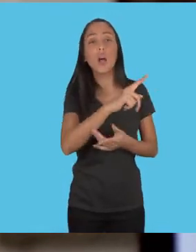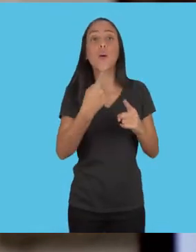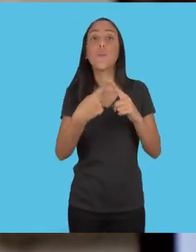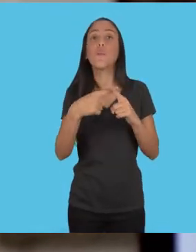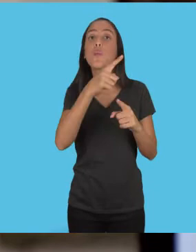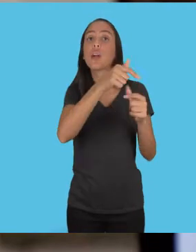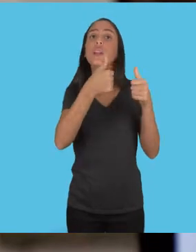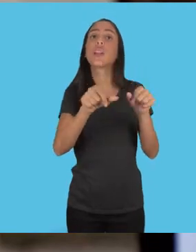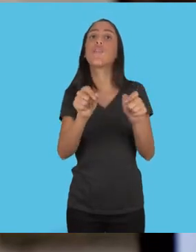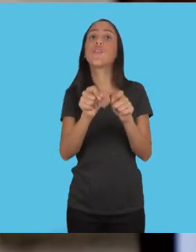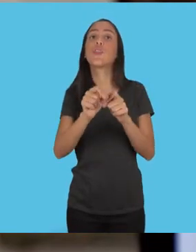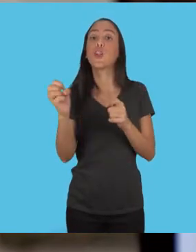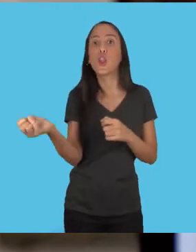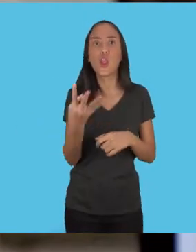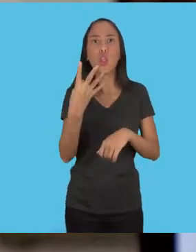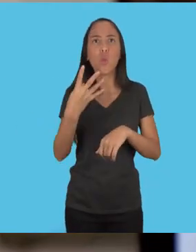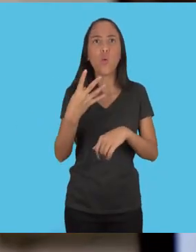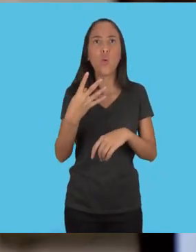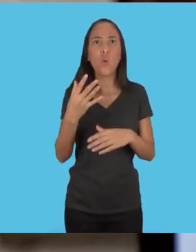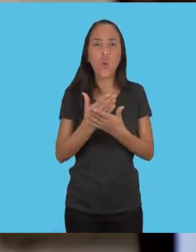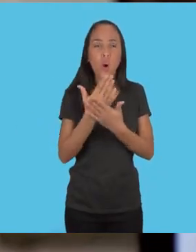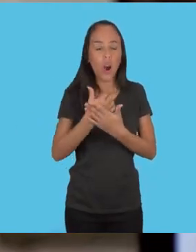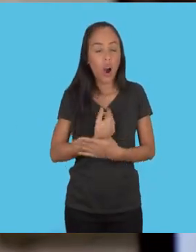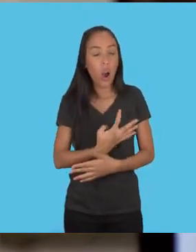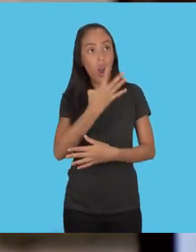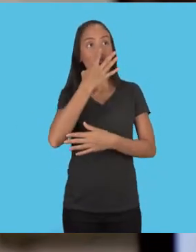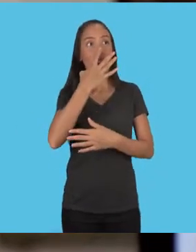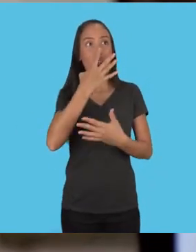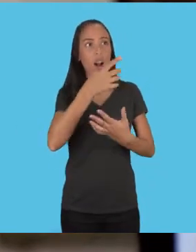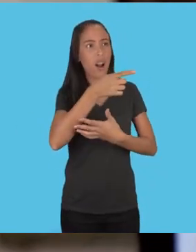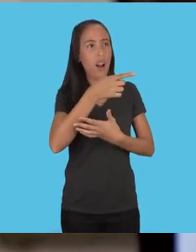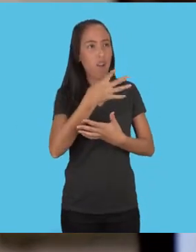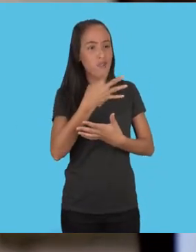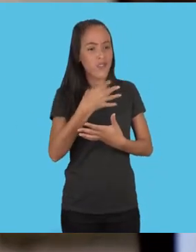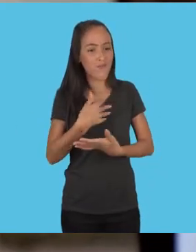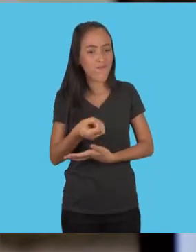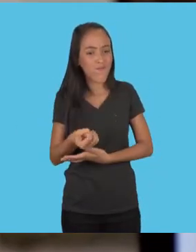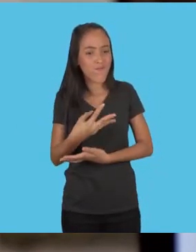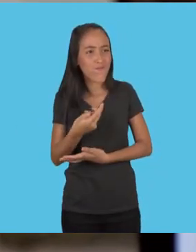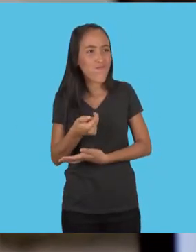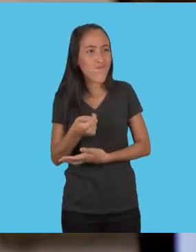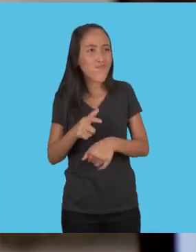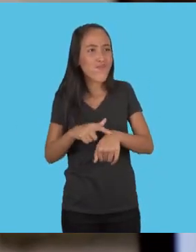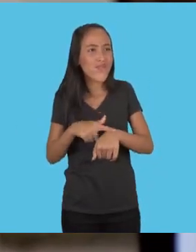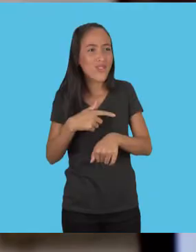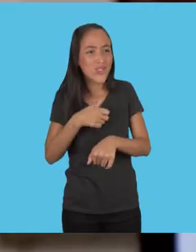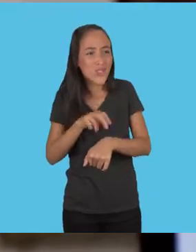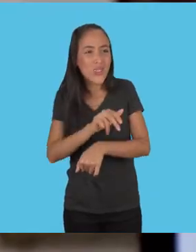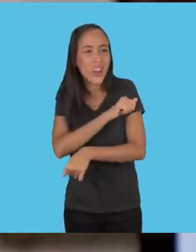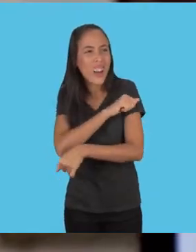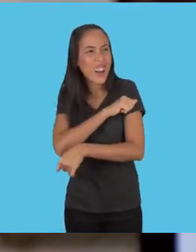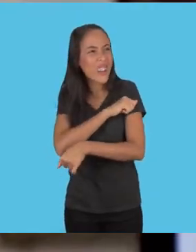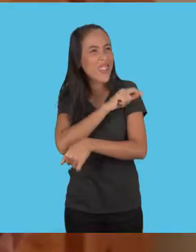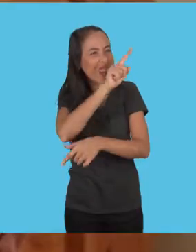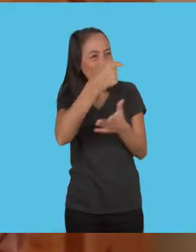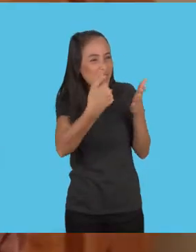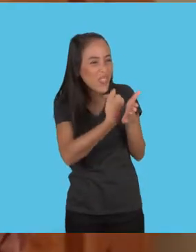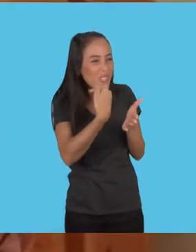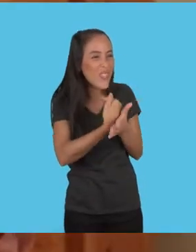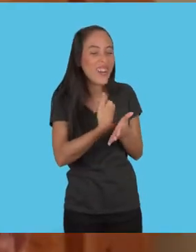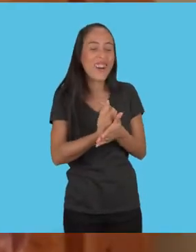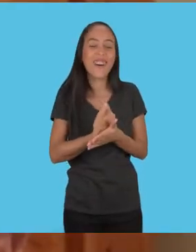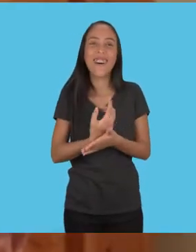época fazendo uma nova edição. E eu me espantei, porque ele estava me conhecendo ali como uma aluna e estava me prestigiando. Uma